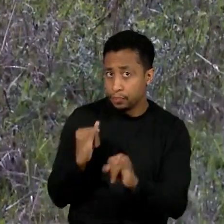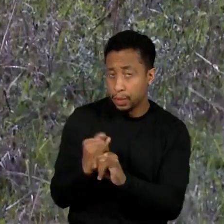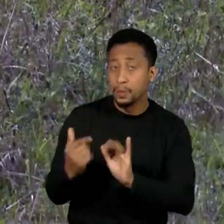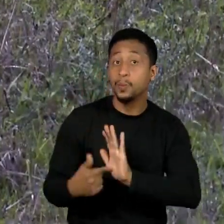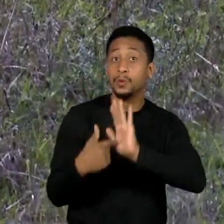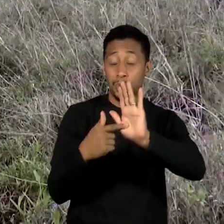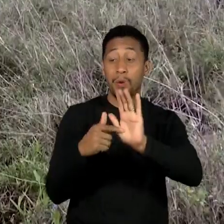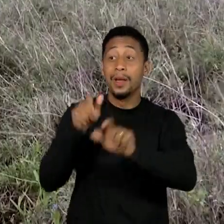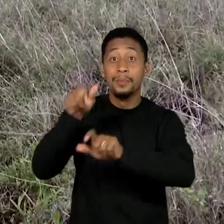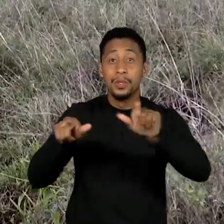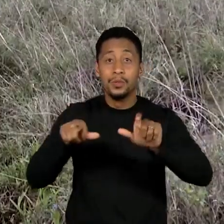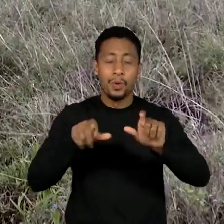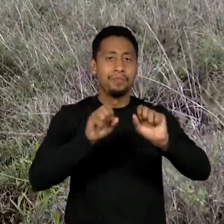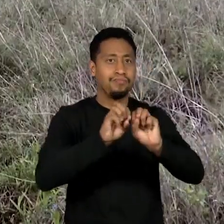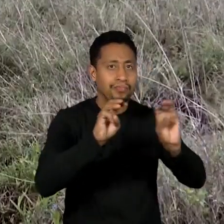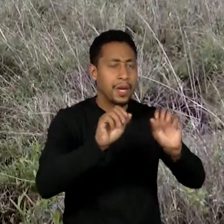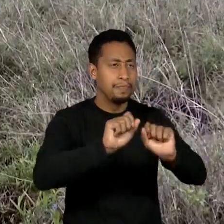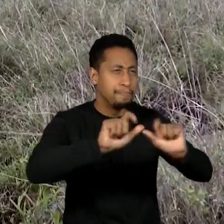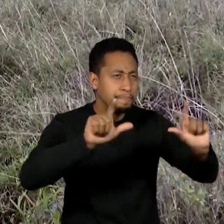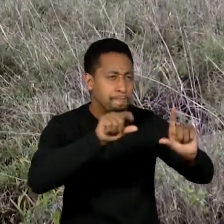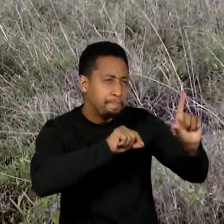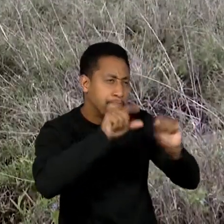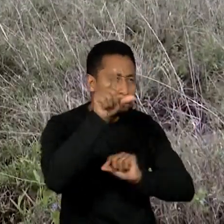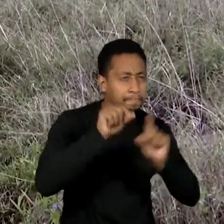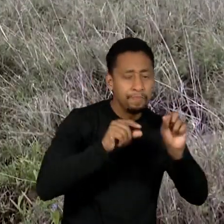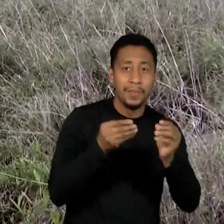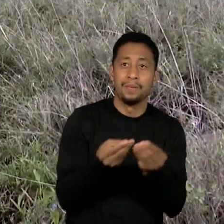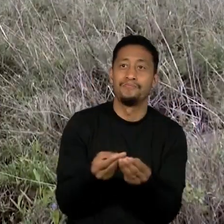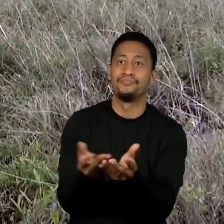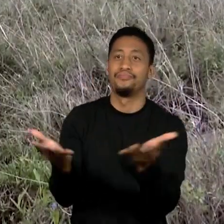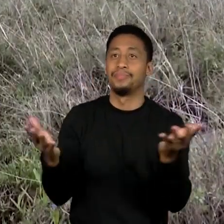as mudas que foram distribuídas de graça.